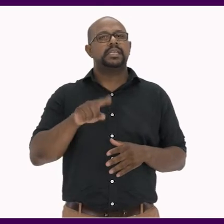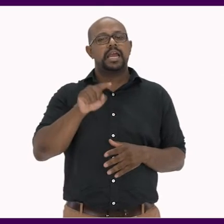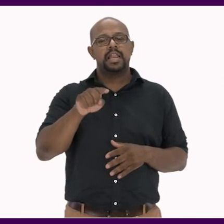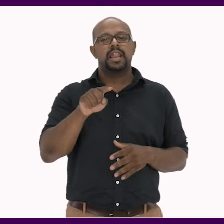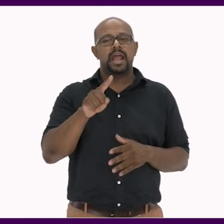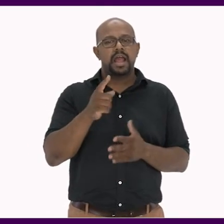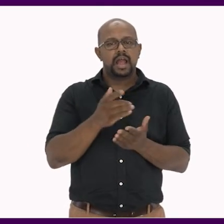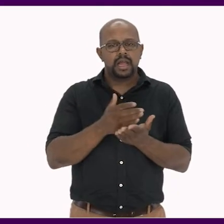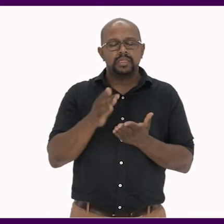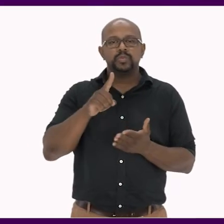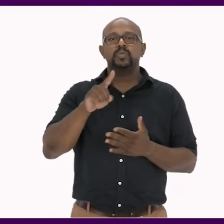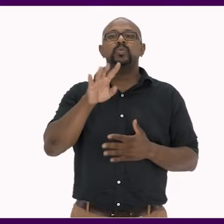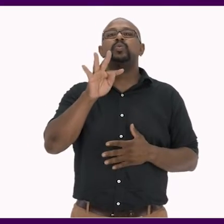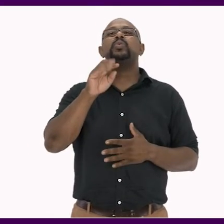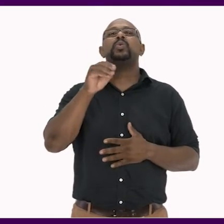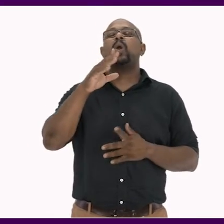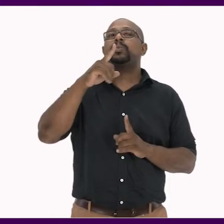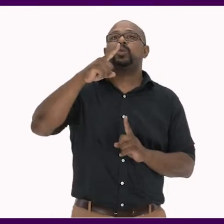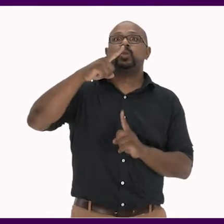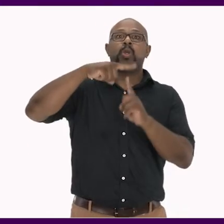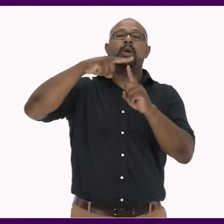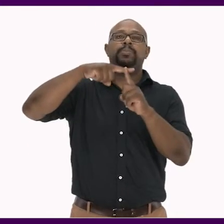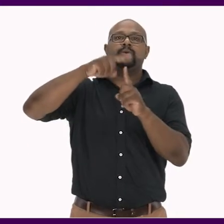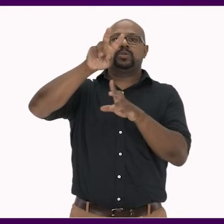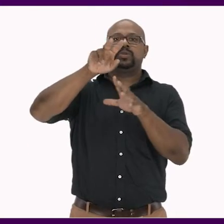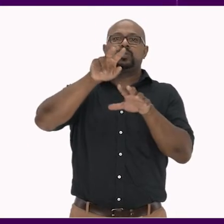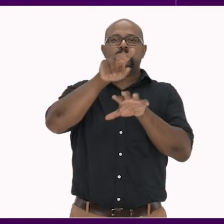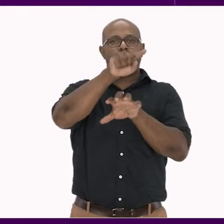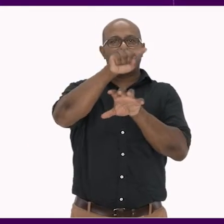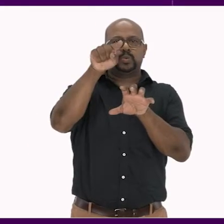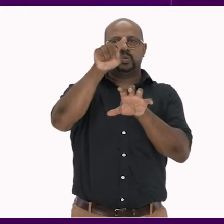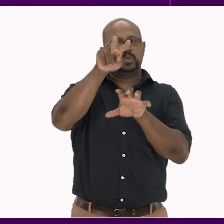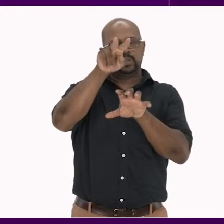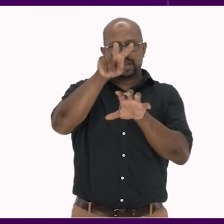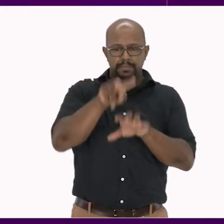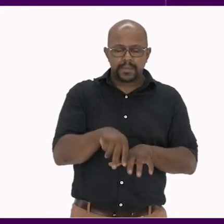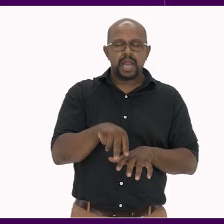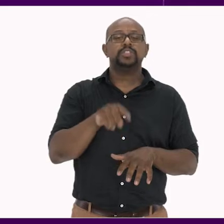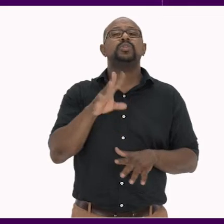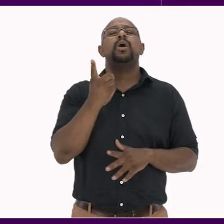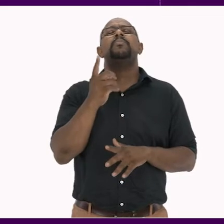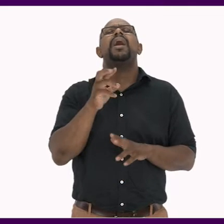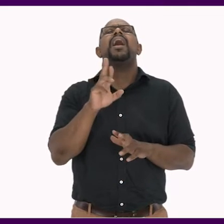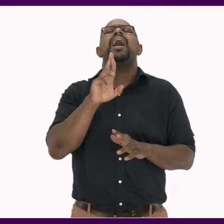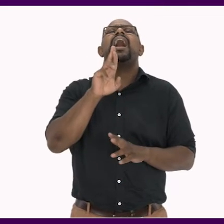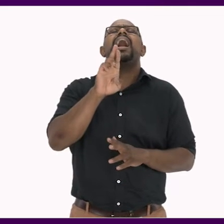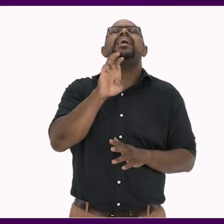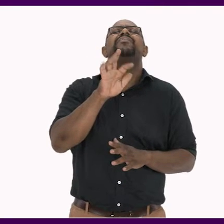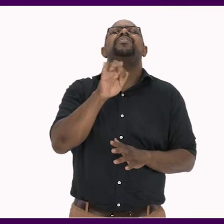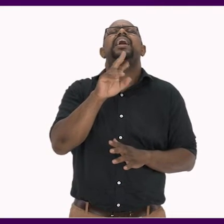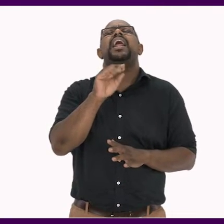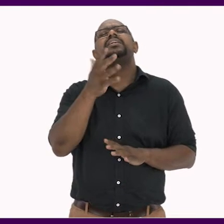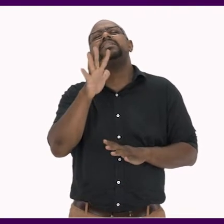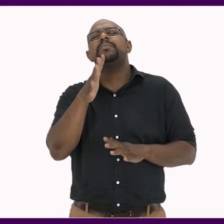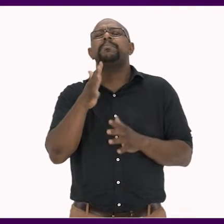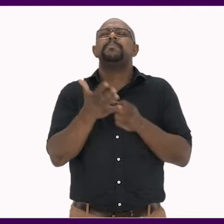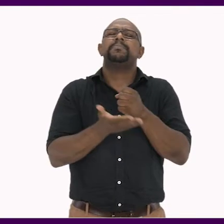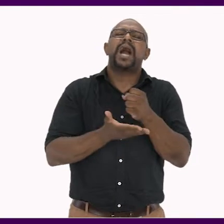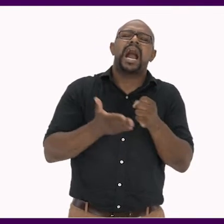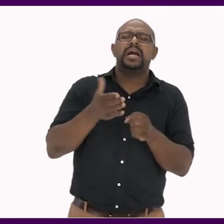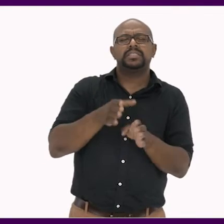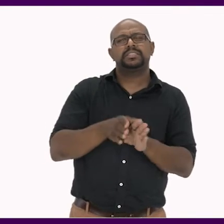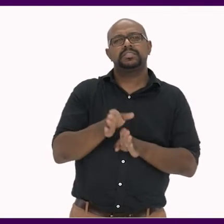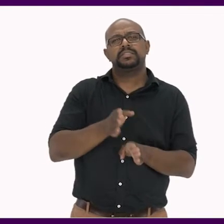ela é o ponto de partida do topo da obra para baixo. Ela é só uma referência, né? Uma referência que está dizendo qual